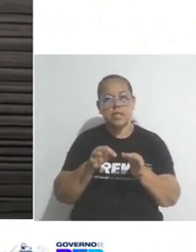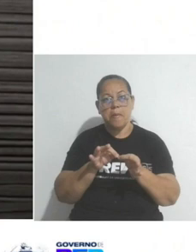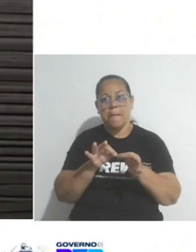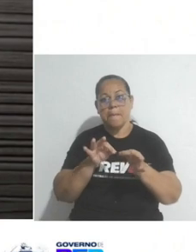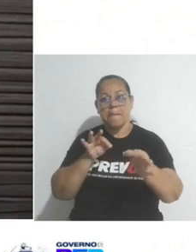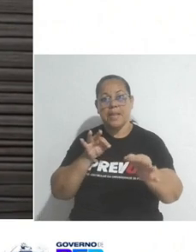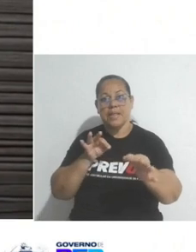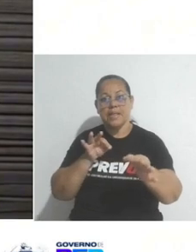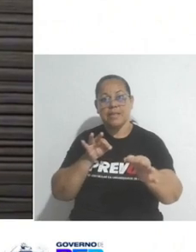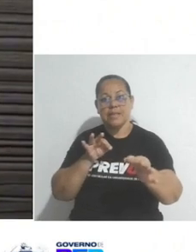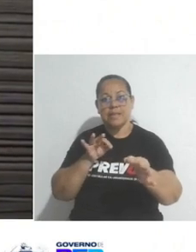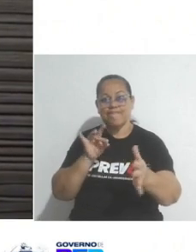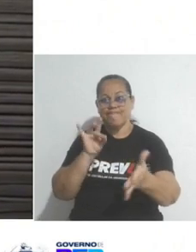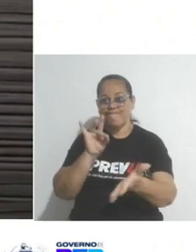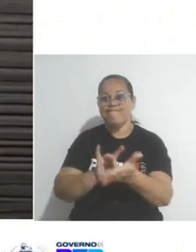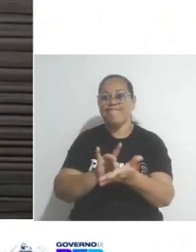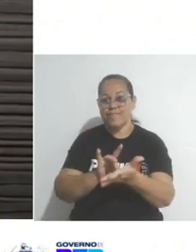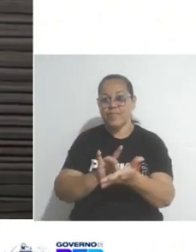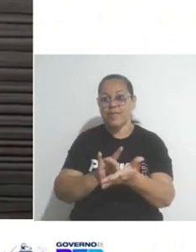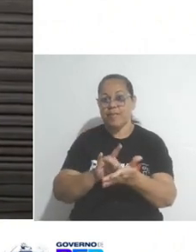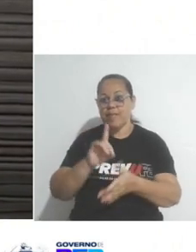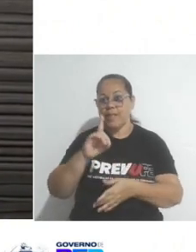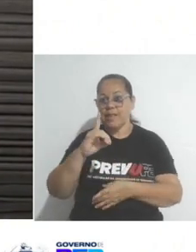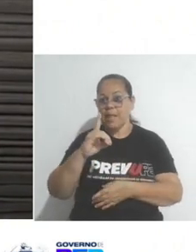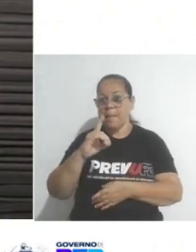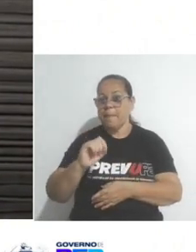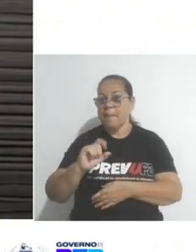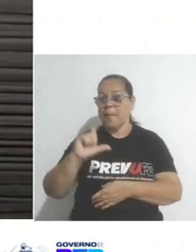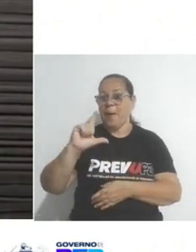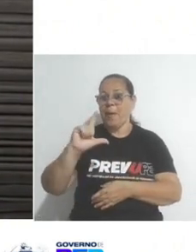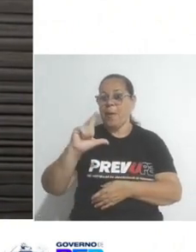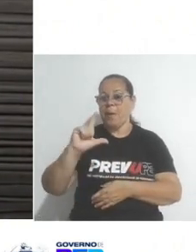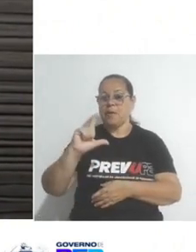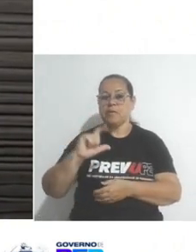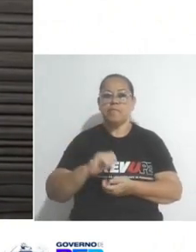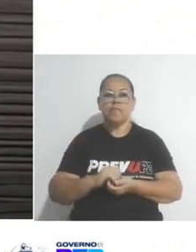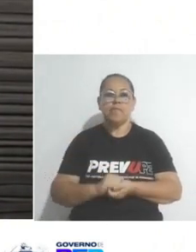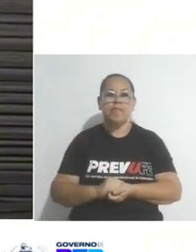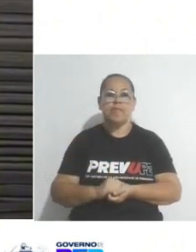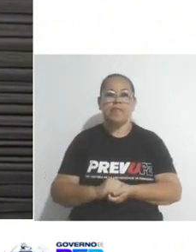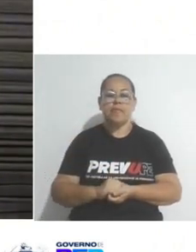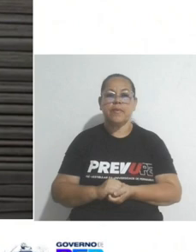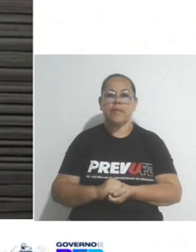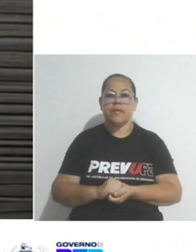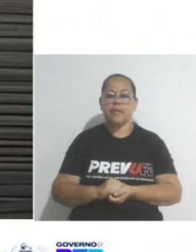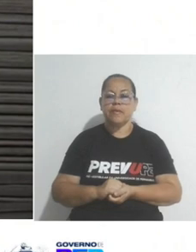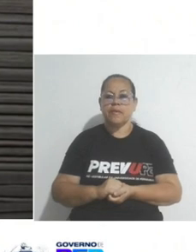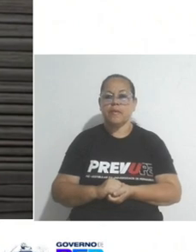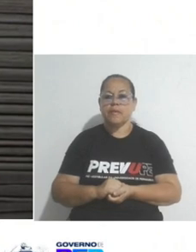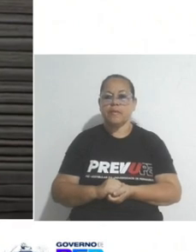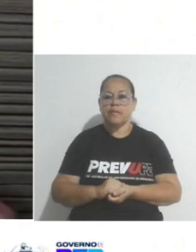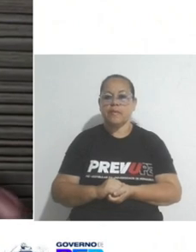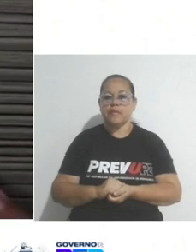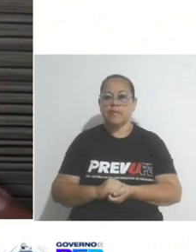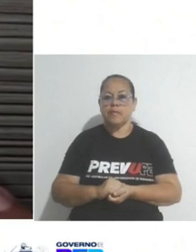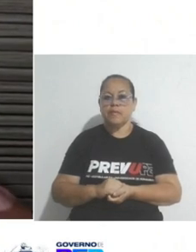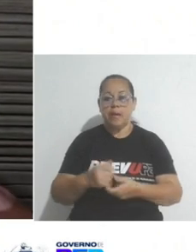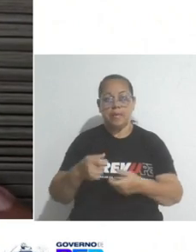real que é o nosso D ele vai nos dar essa medida em